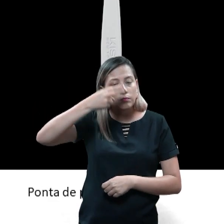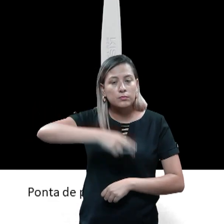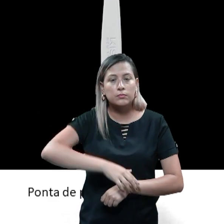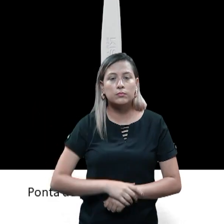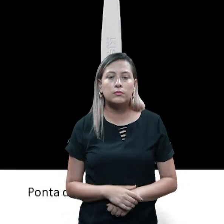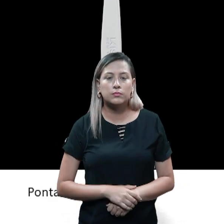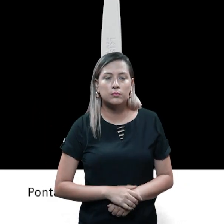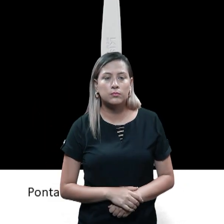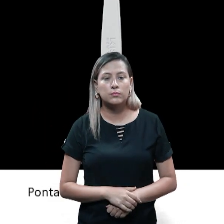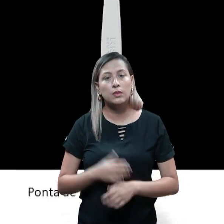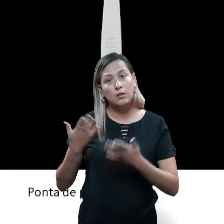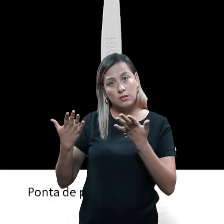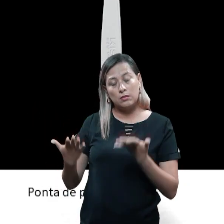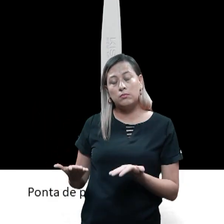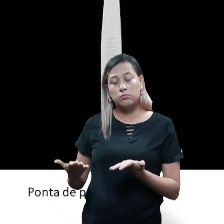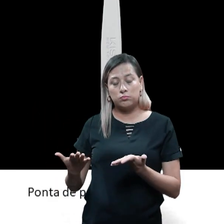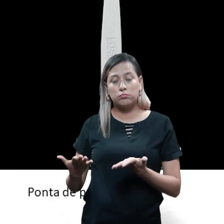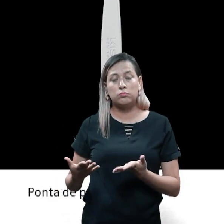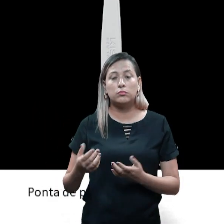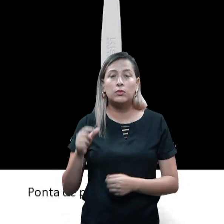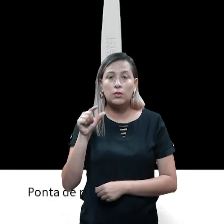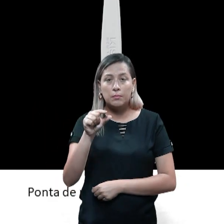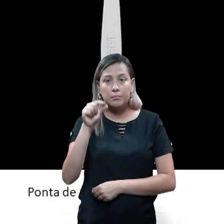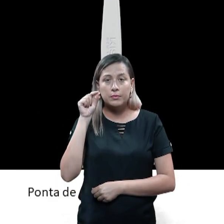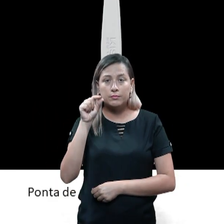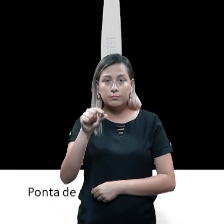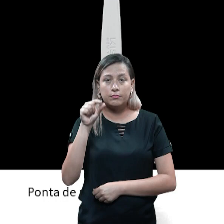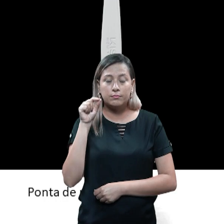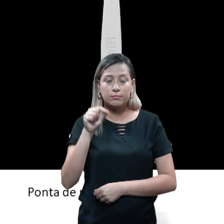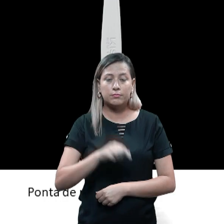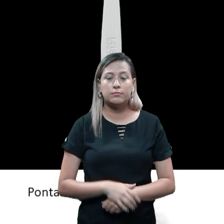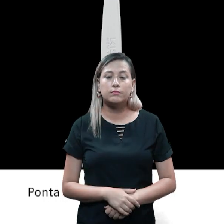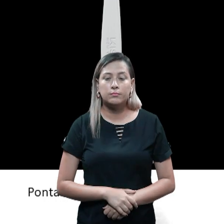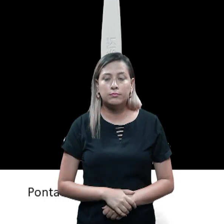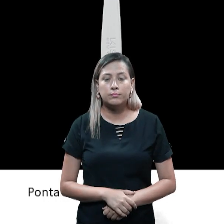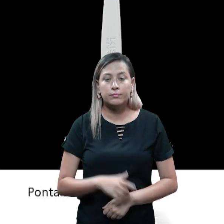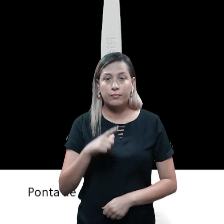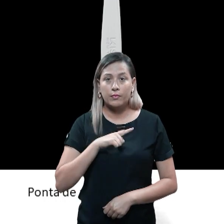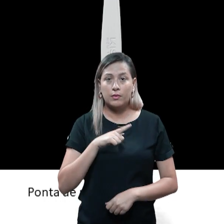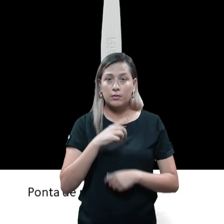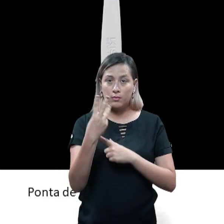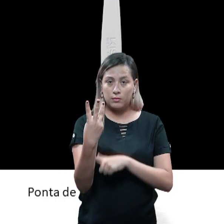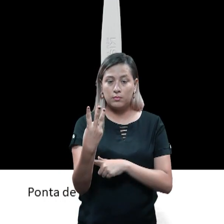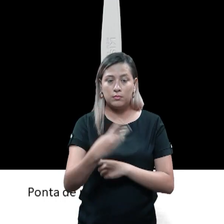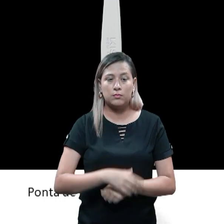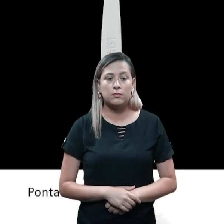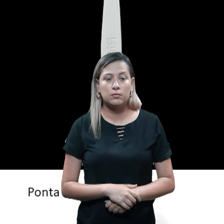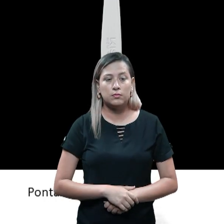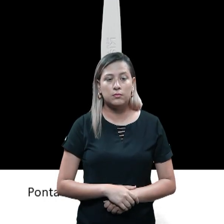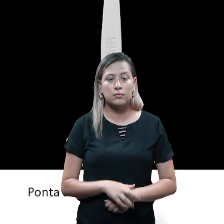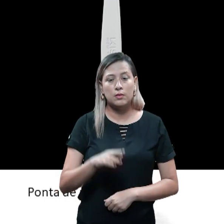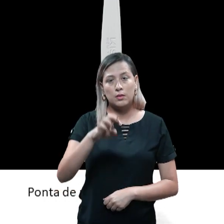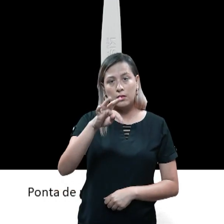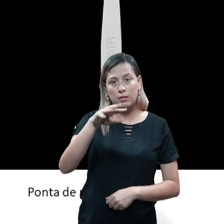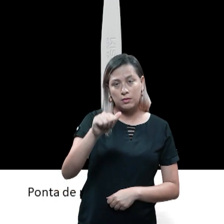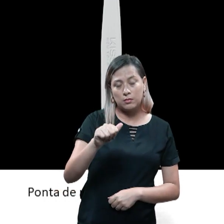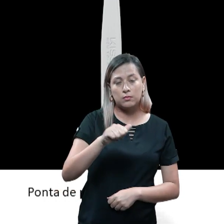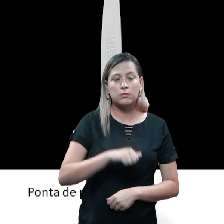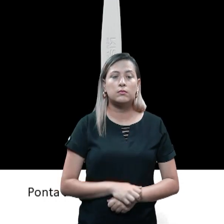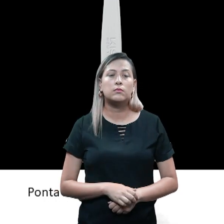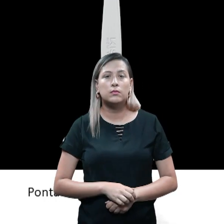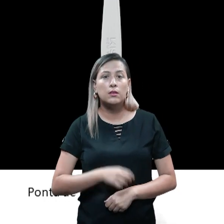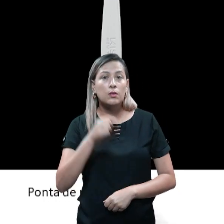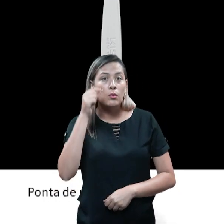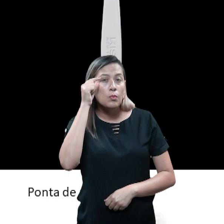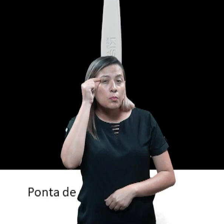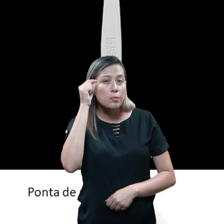estão fora do design. Você pode usar a pinça nessa etapa. Existem 3 tipos de pinças. A pinça reta é para a retirada dos